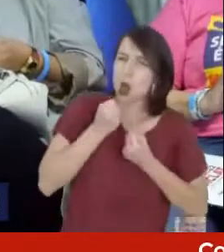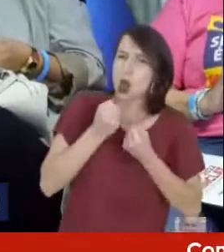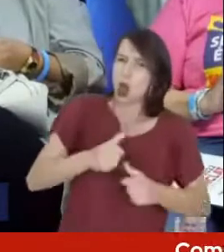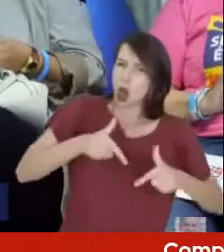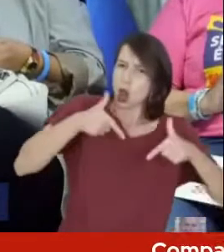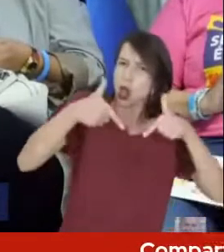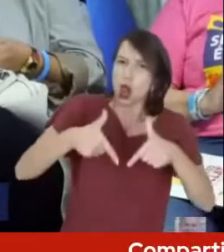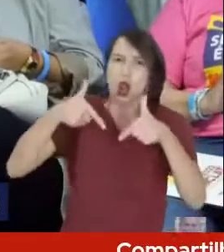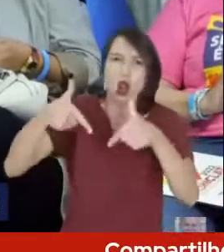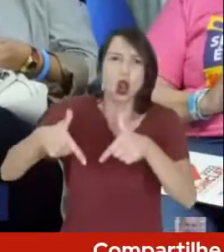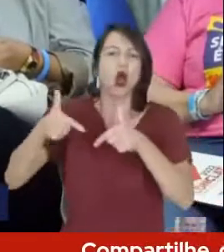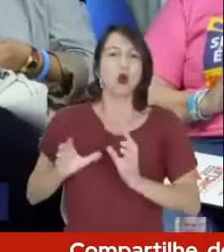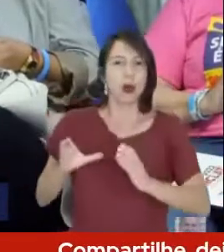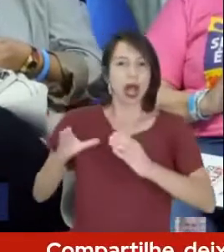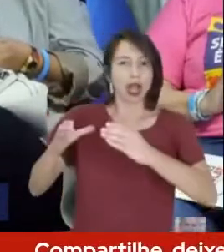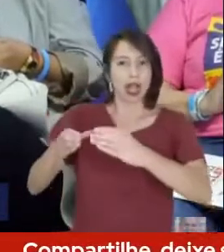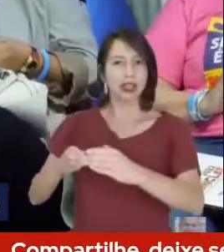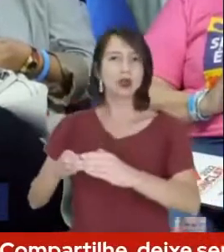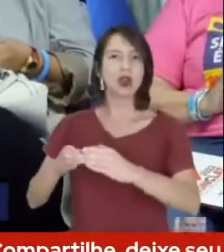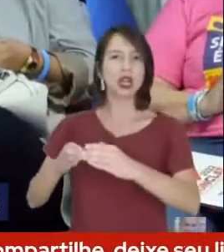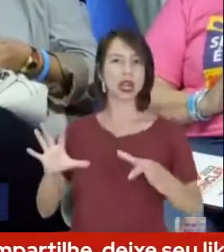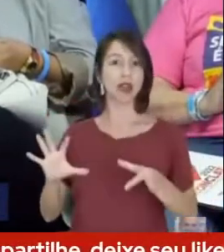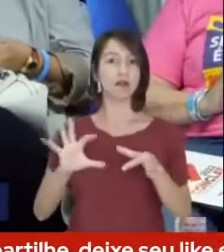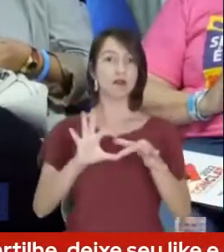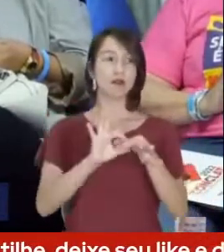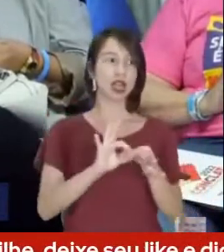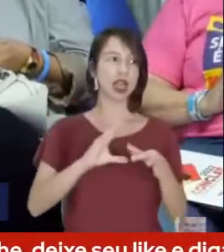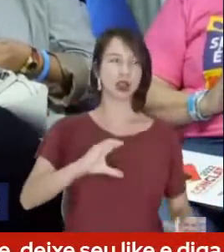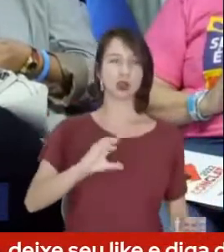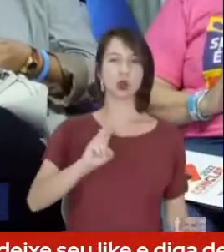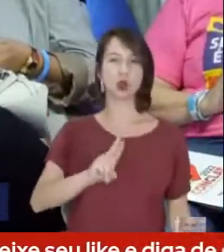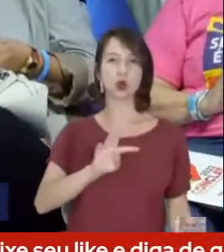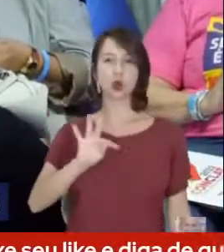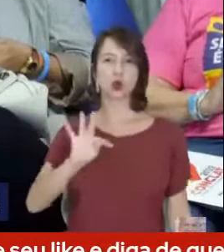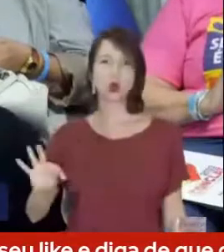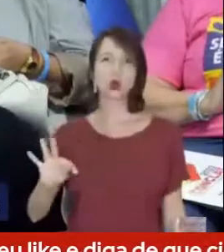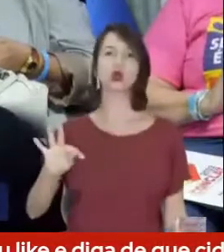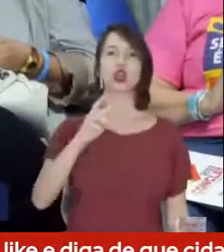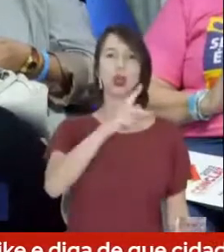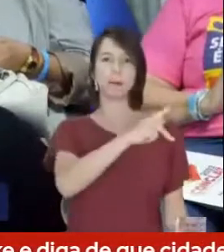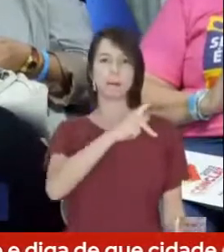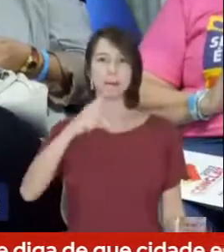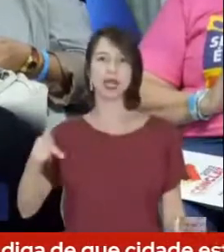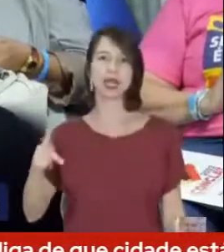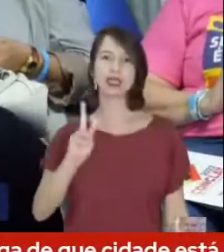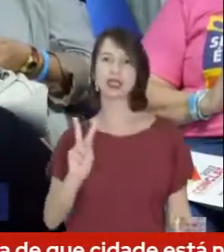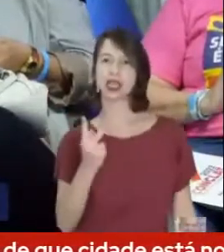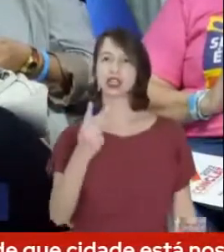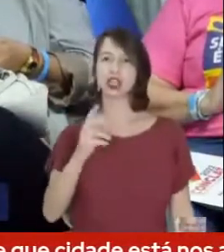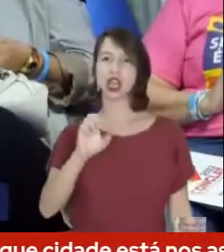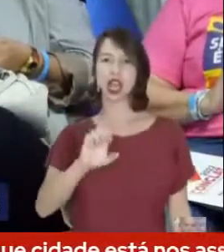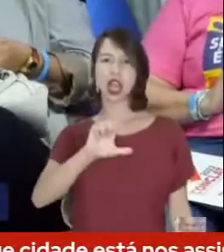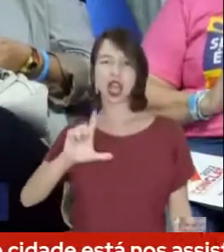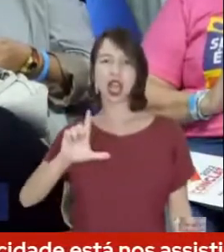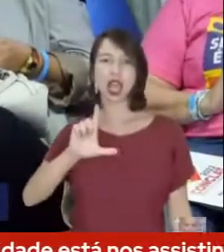companheiro Heleno, presidente da Confederação Nacional dos Trabalhadores e Educação, nossa CNTR.